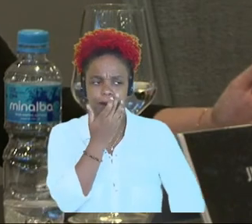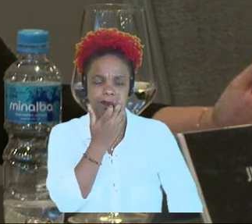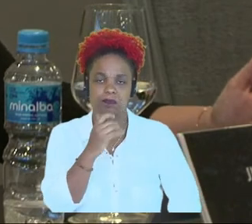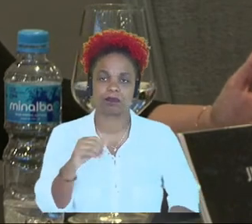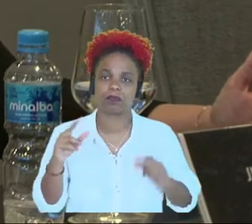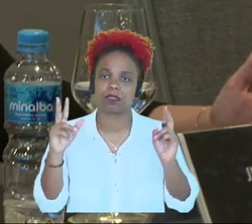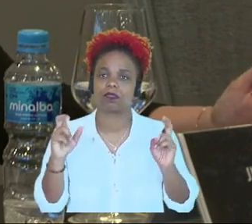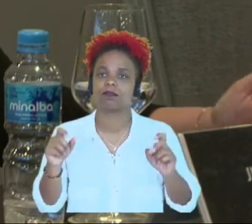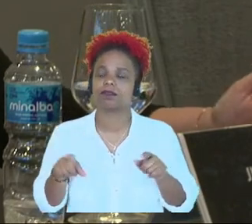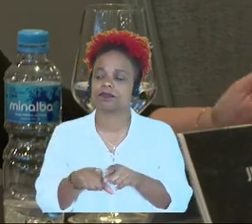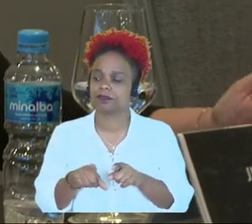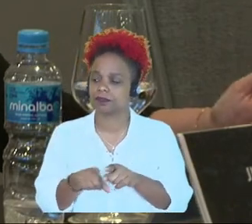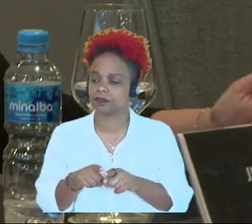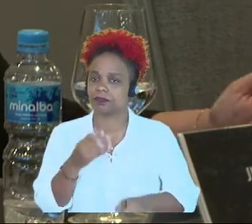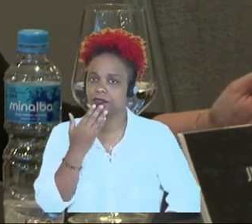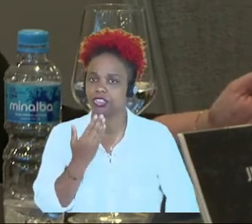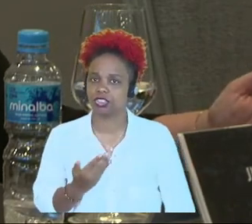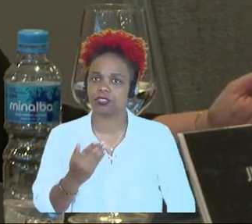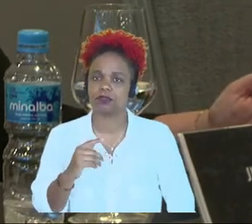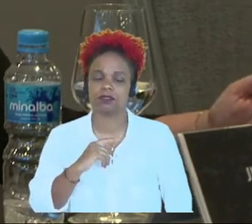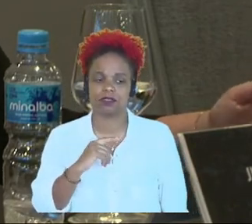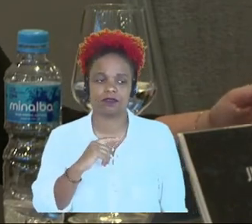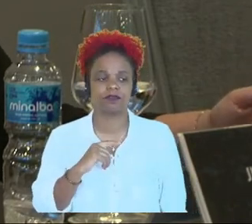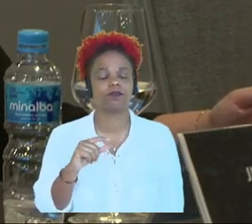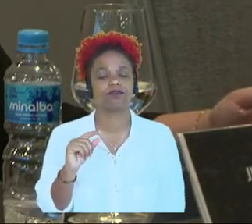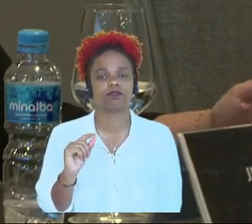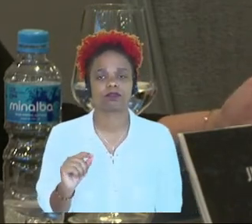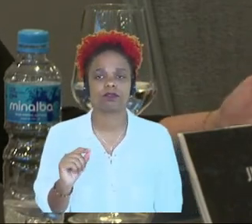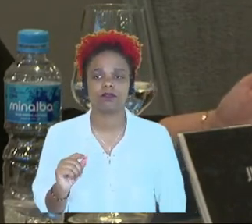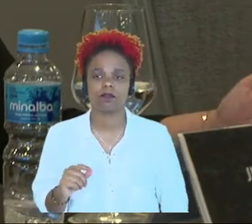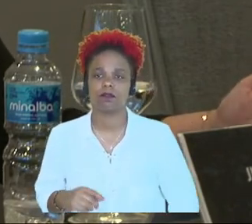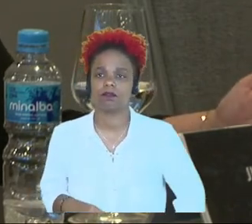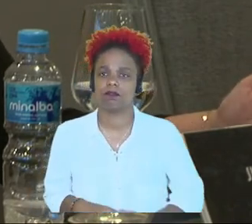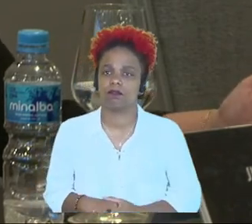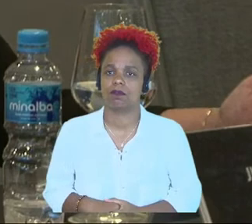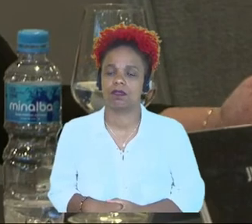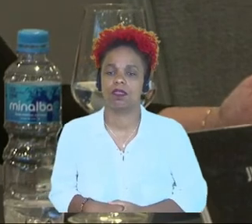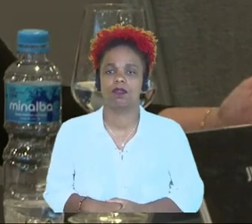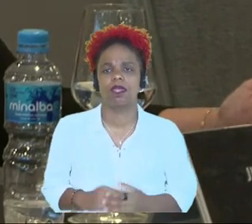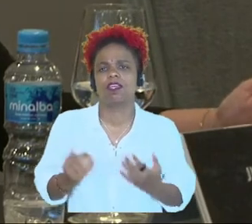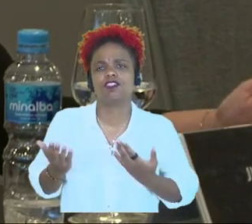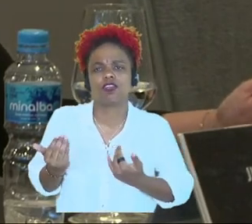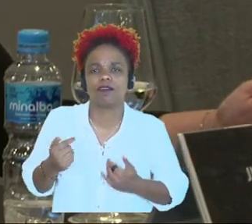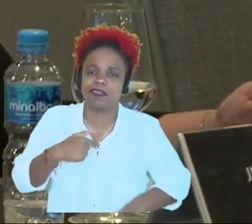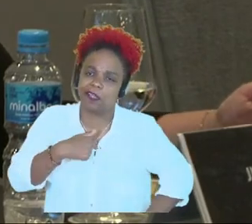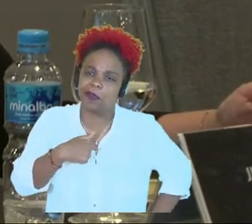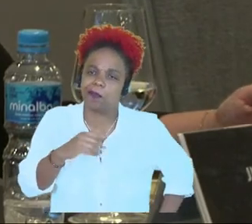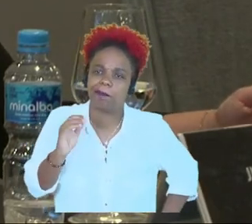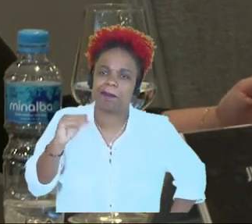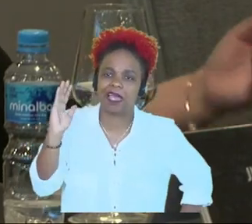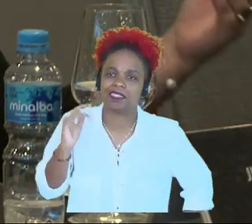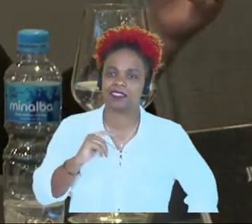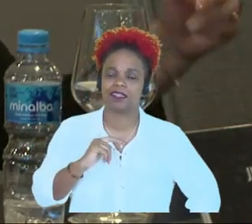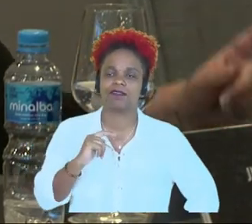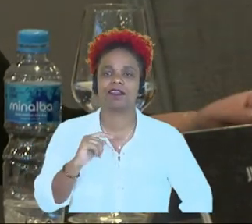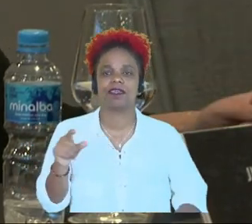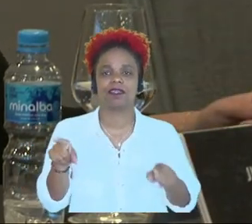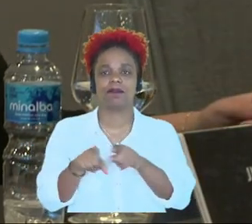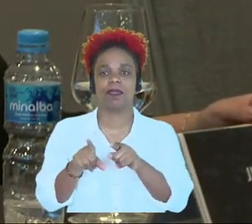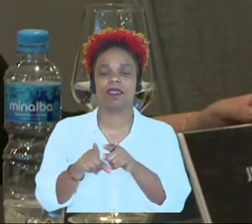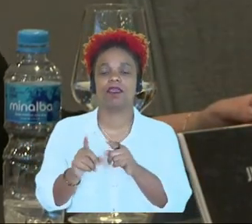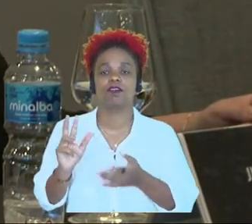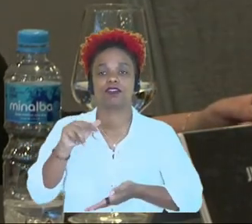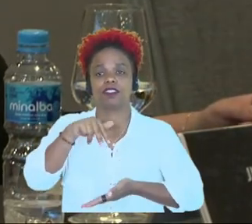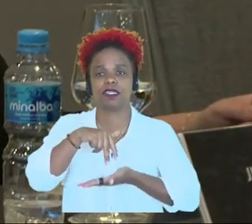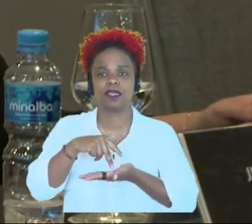dos bullets que você pediu de recomendações, eu acho que eu sou a mais nova aqui. Né? Inclusive, quando eu cheguei,